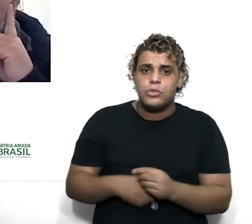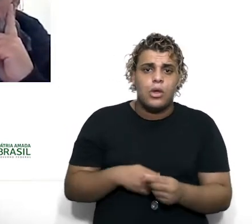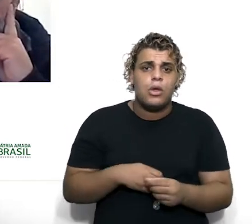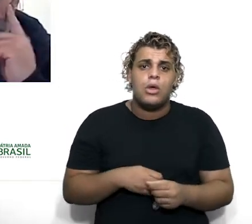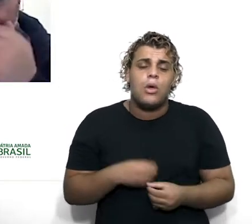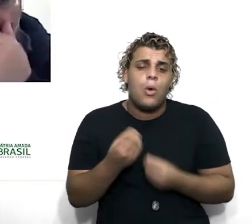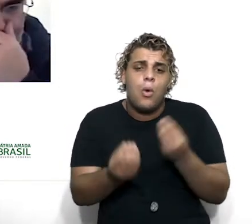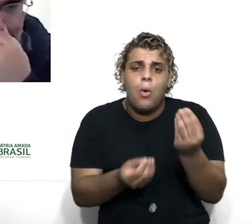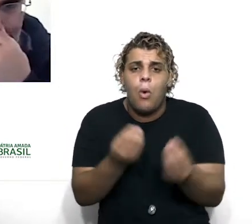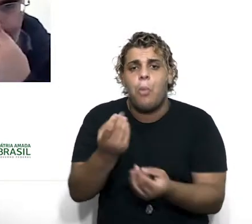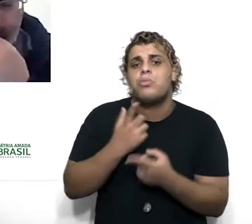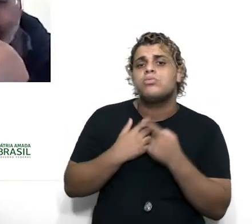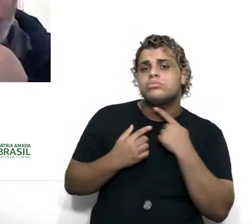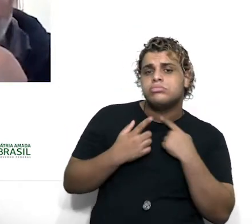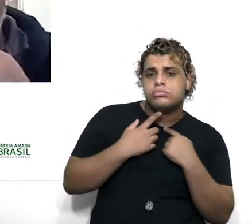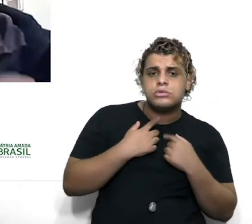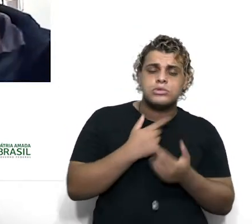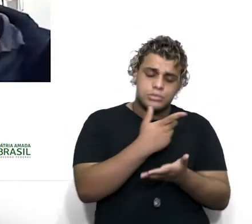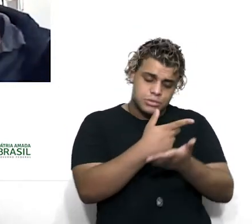a escrever?